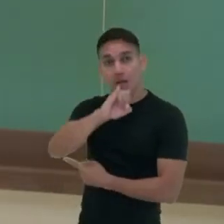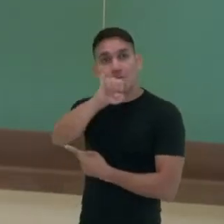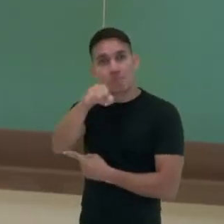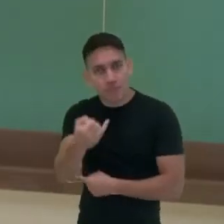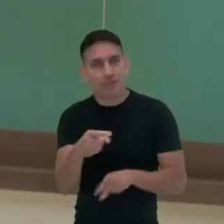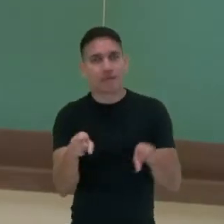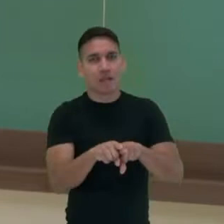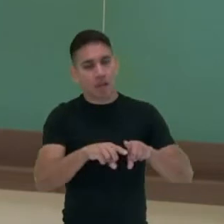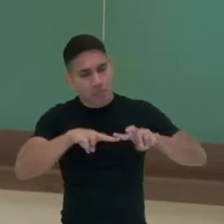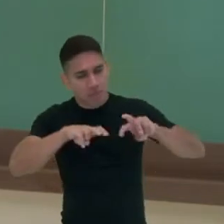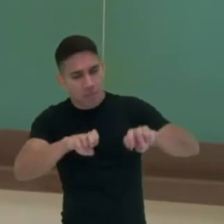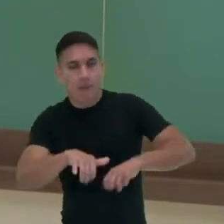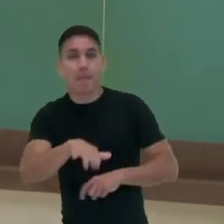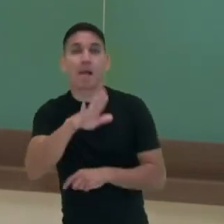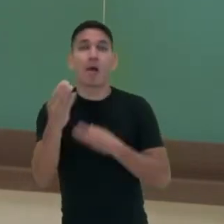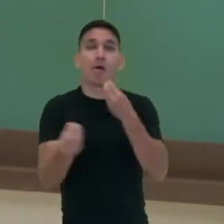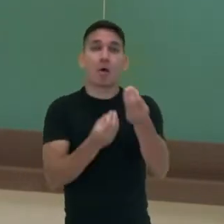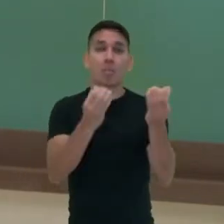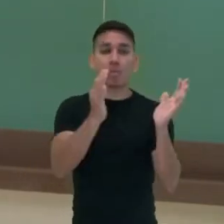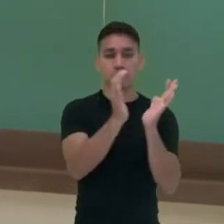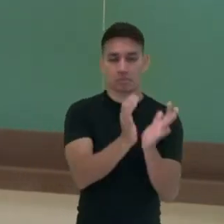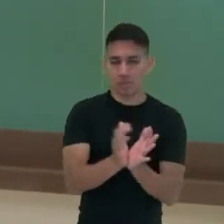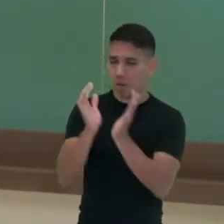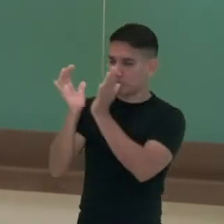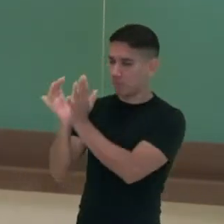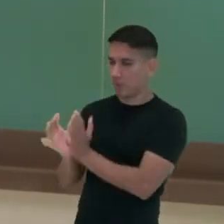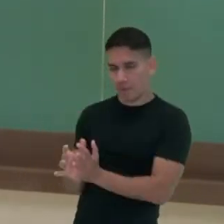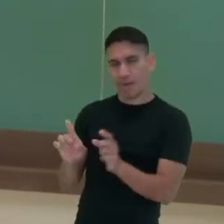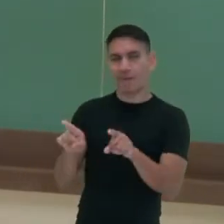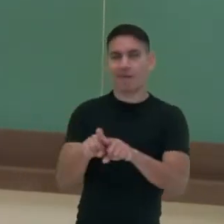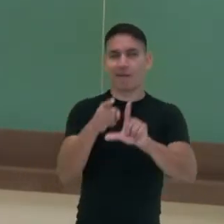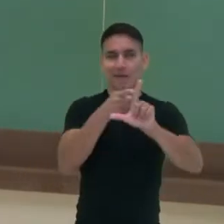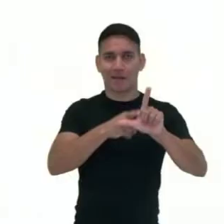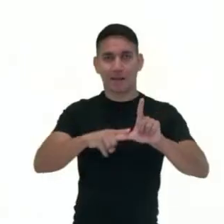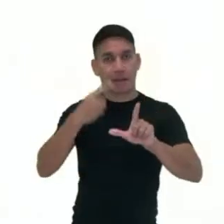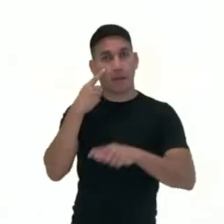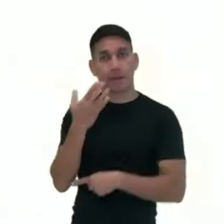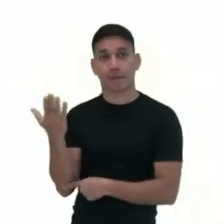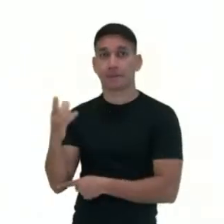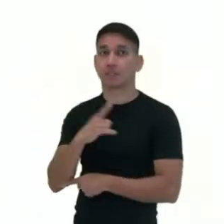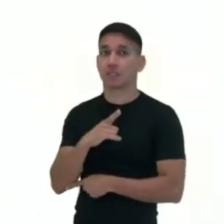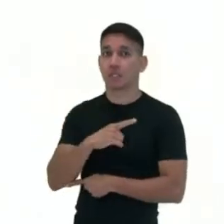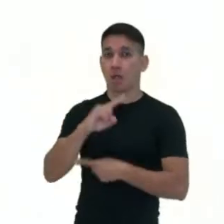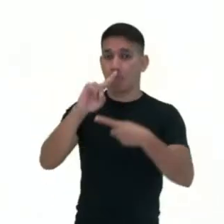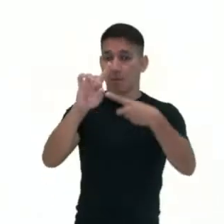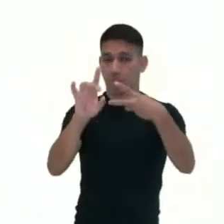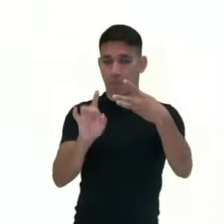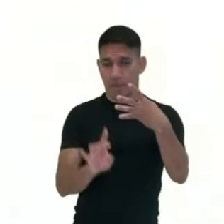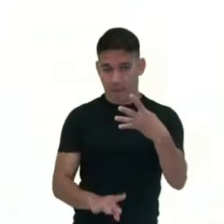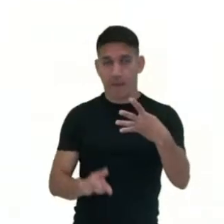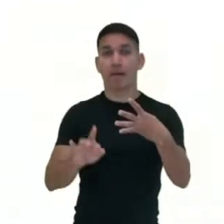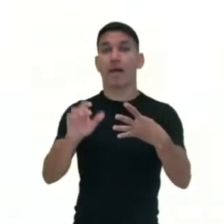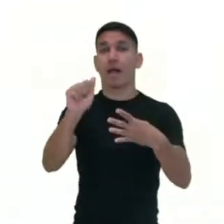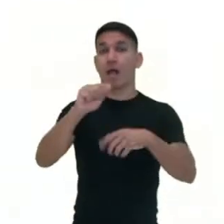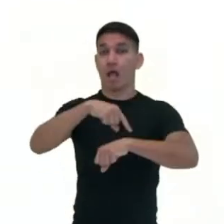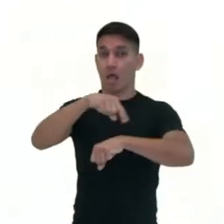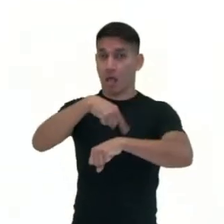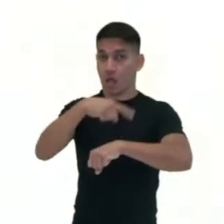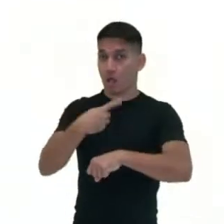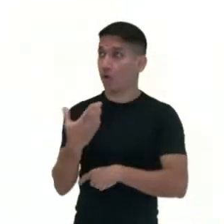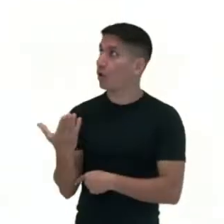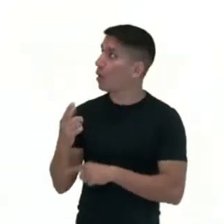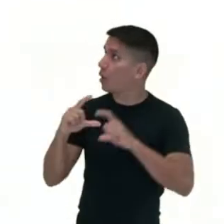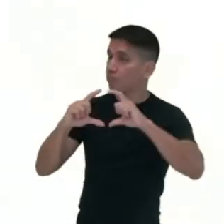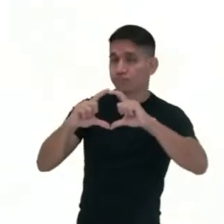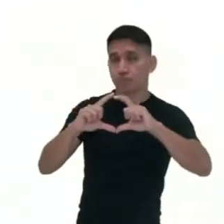para explorar essa ideia de classificação dos ângulos, tá bom? Vamos lá? Então, aqui nós temos 4 reloginhos, tá? E eles estão